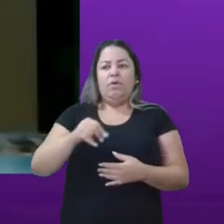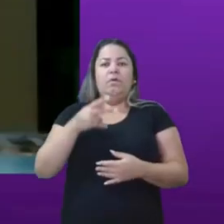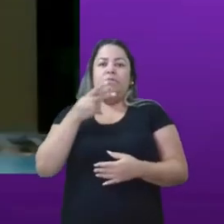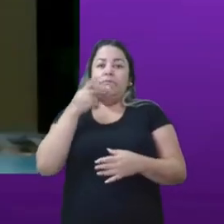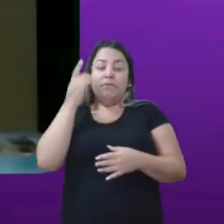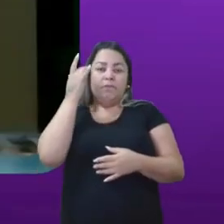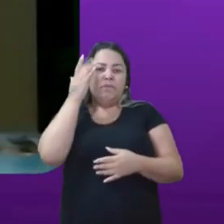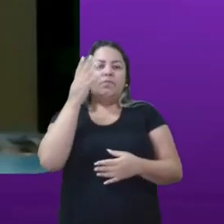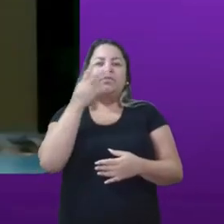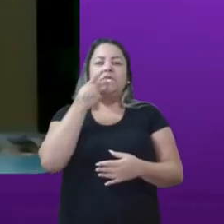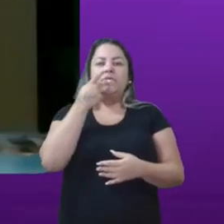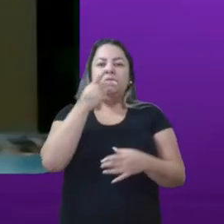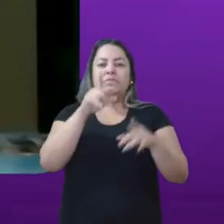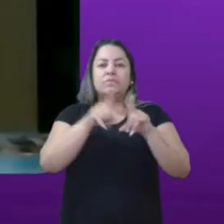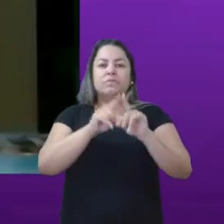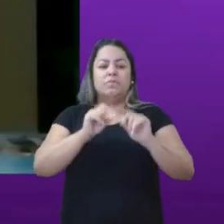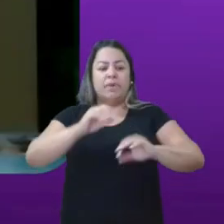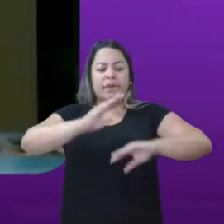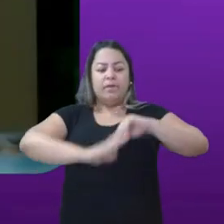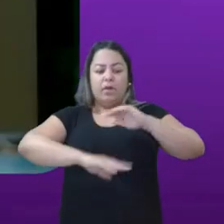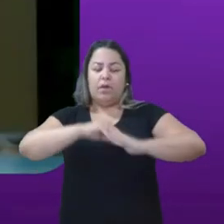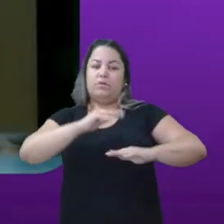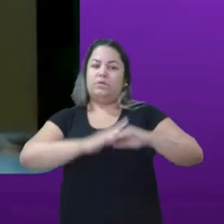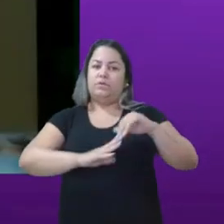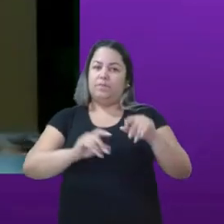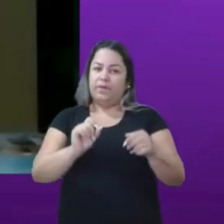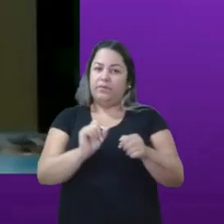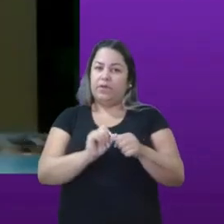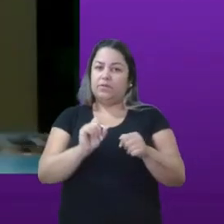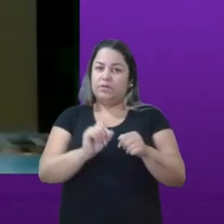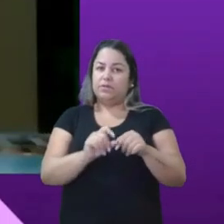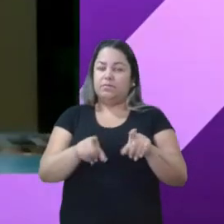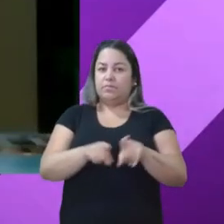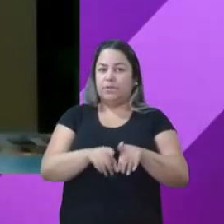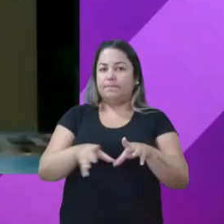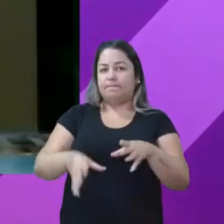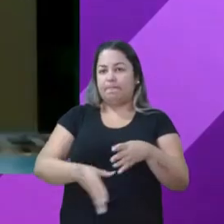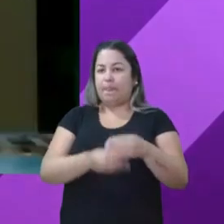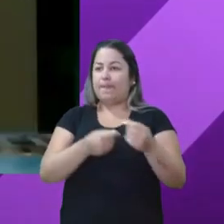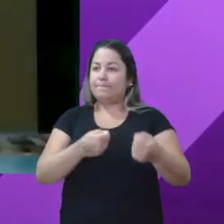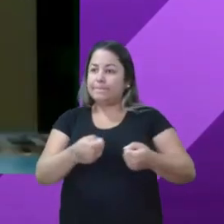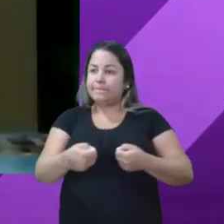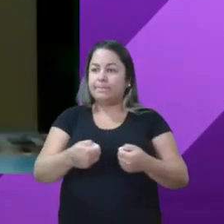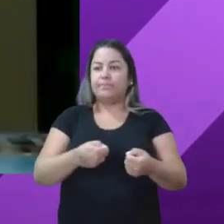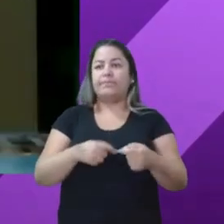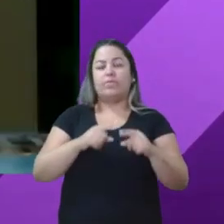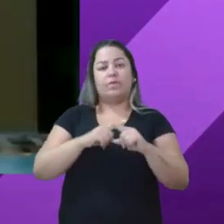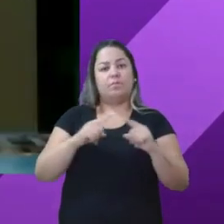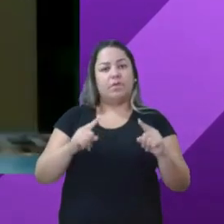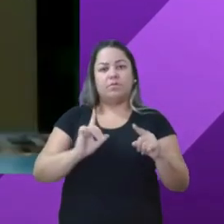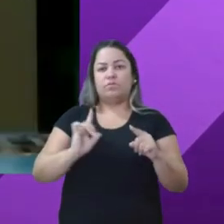mas não é fácil pôr em prática, né? Essa integração, essa articulação.